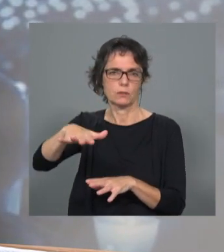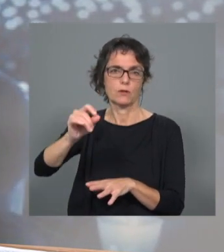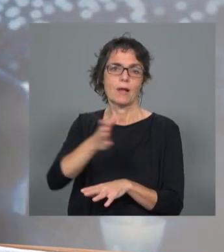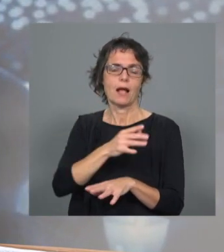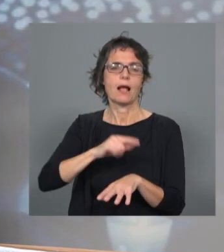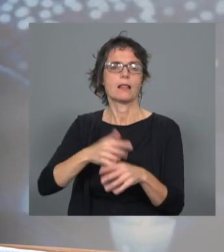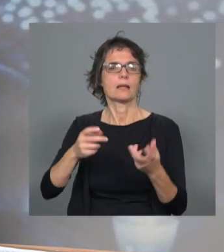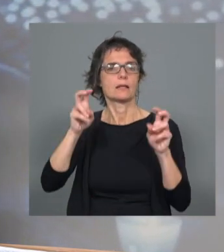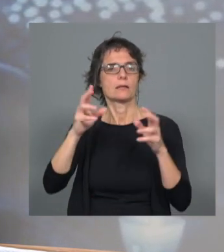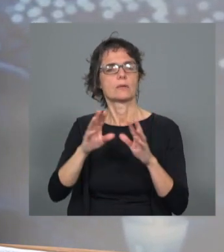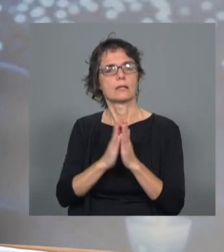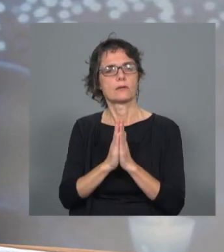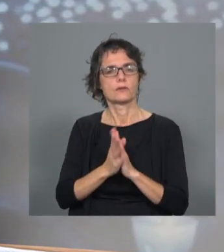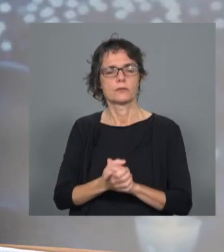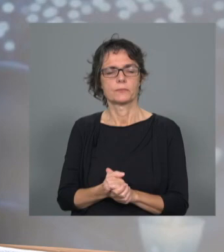da atualidade religiosa.